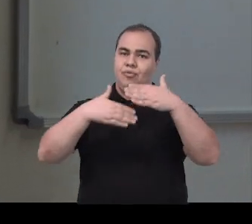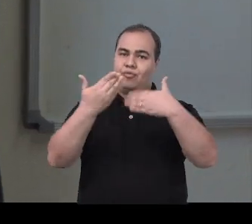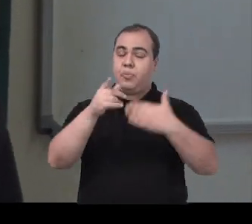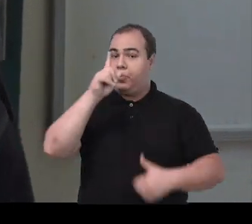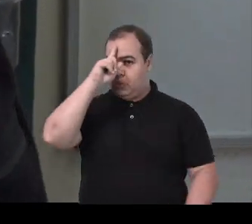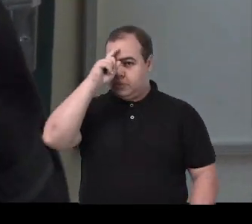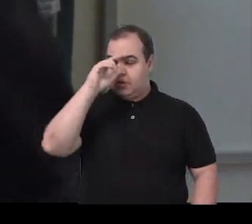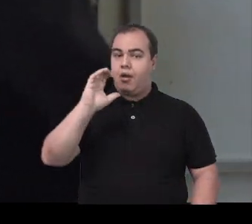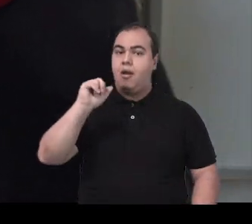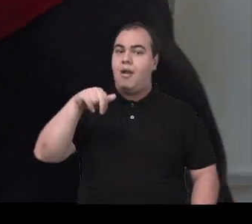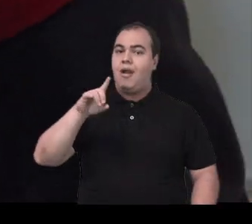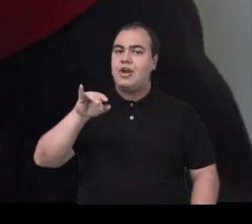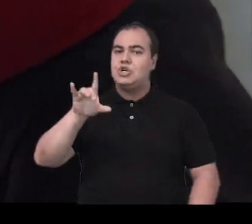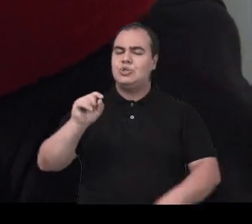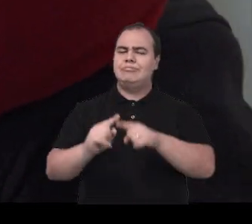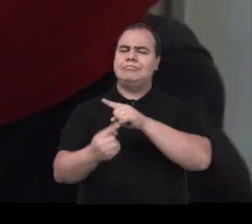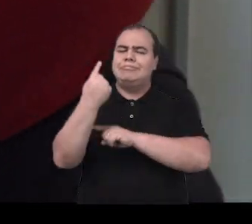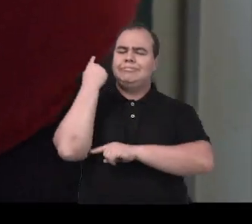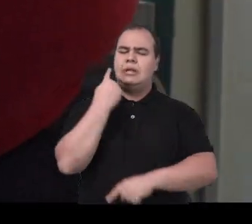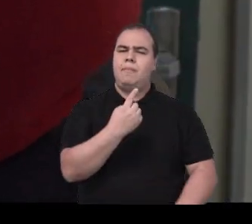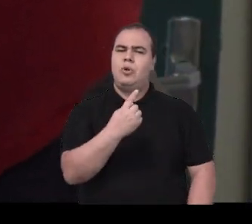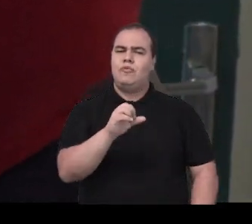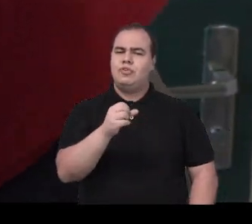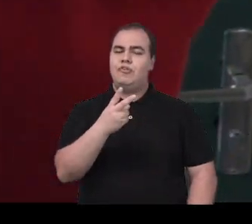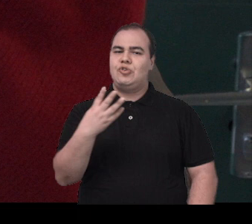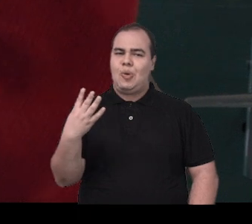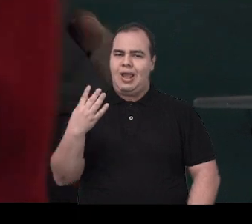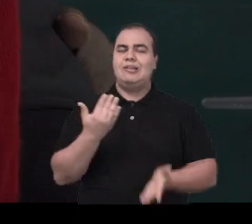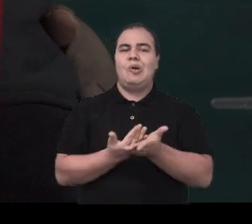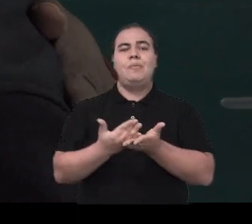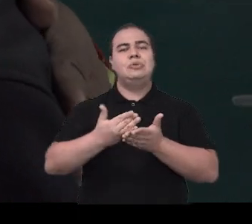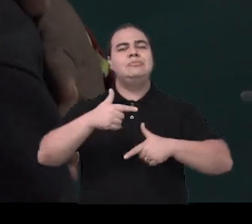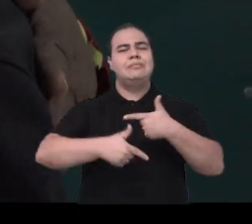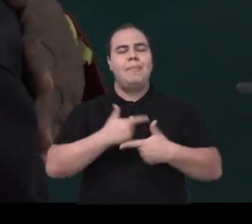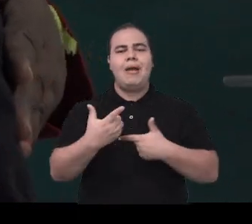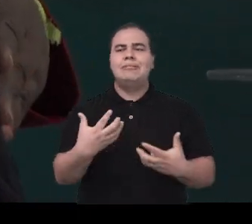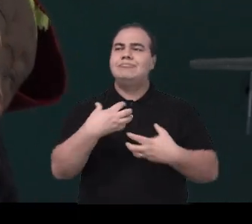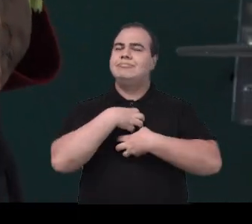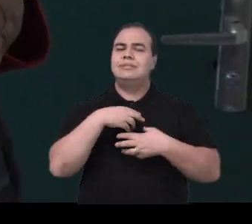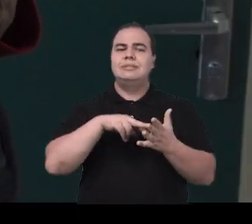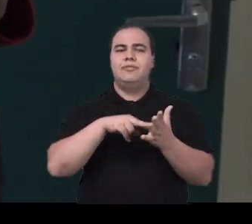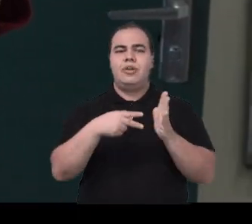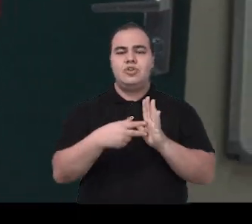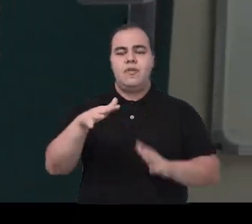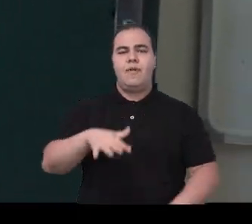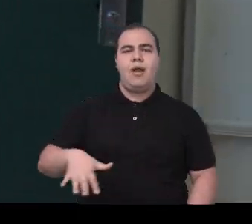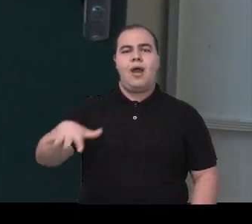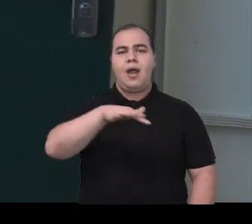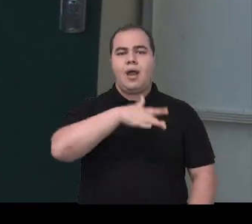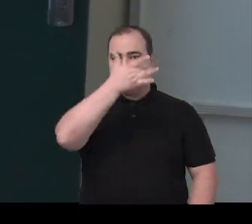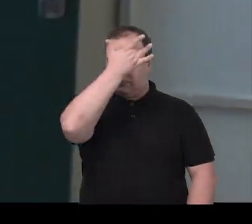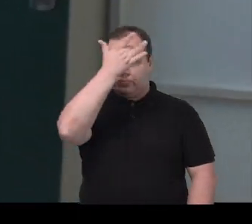abraça uma mulher adulta de pele negra e cabelos castanhos. Em 1924, faz um trabalho significativo na questão da área da